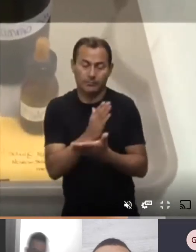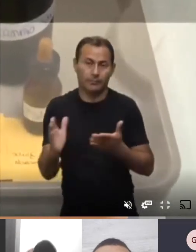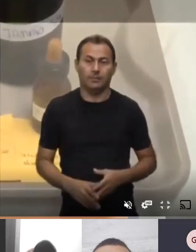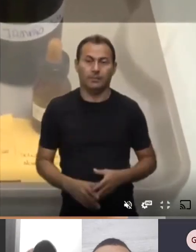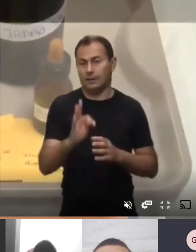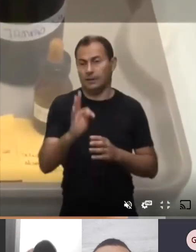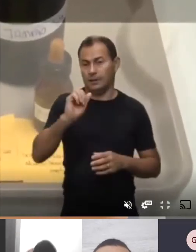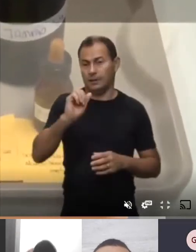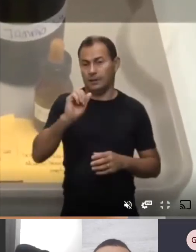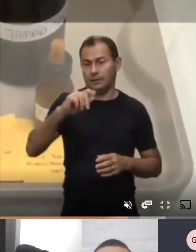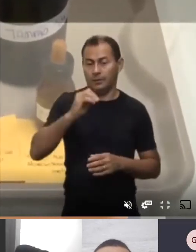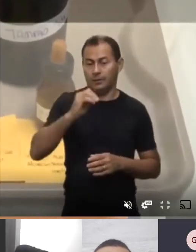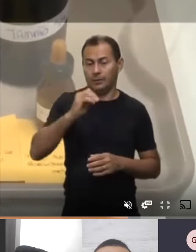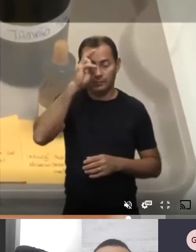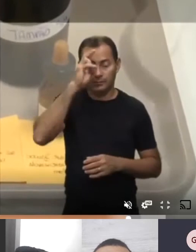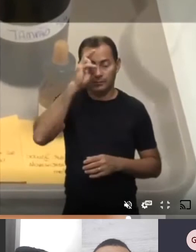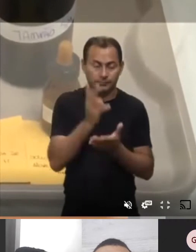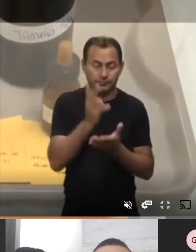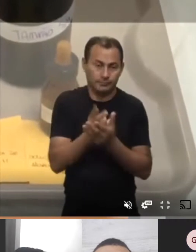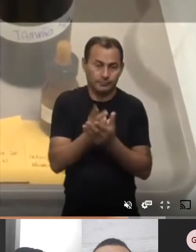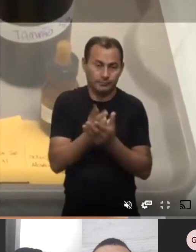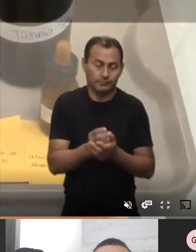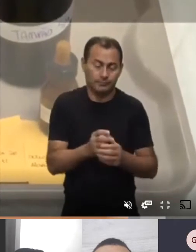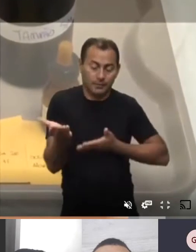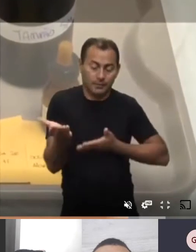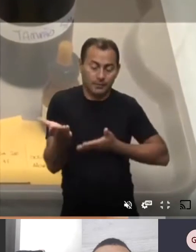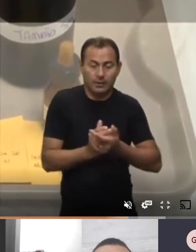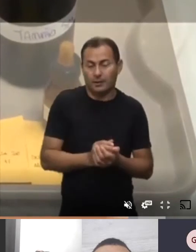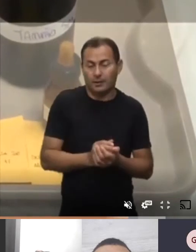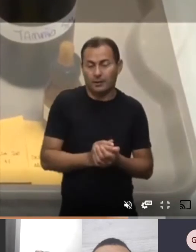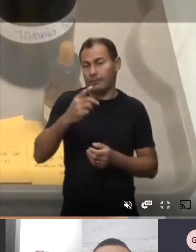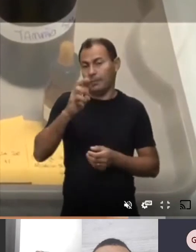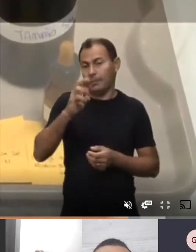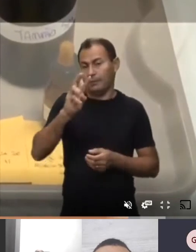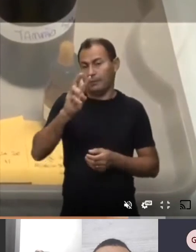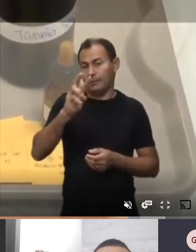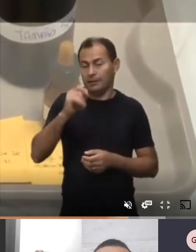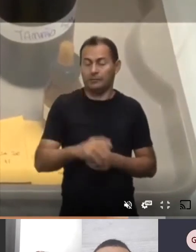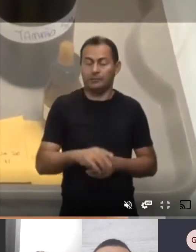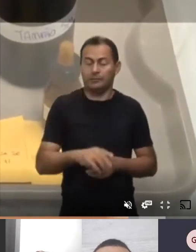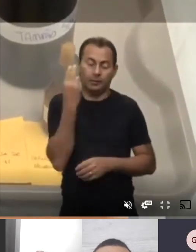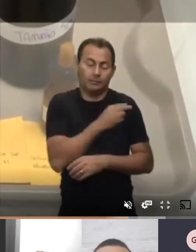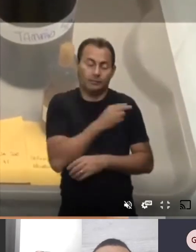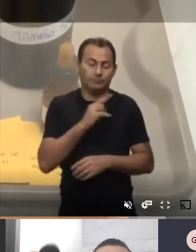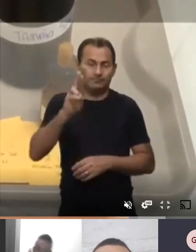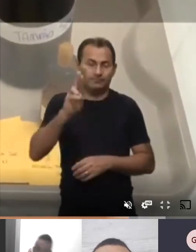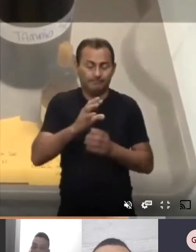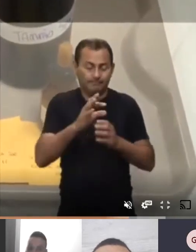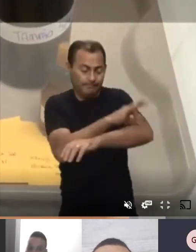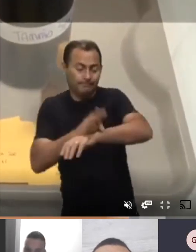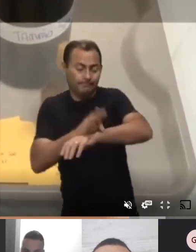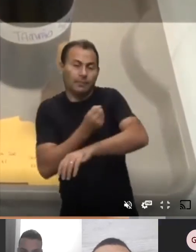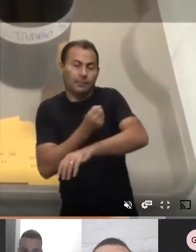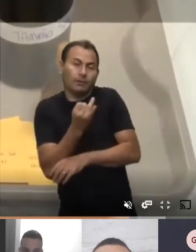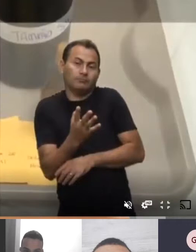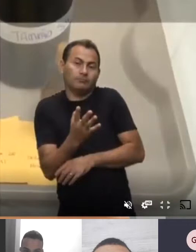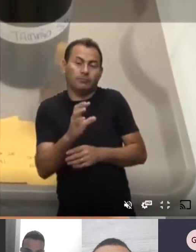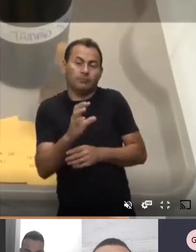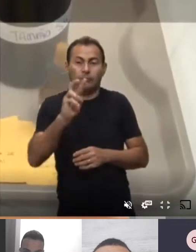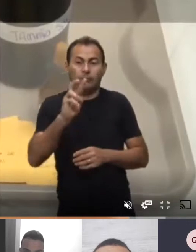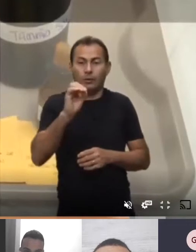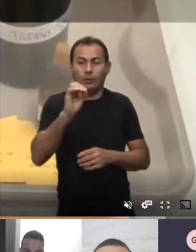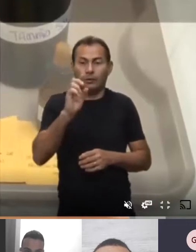Lembrando que sempre tem que mudar a proveta, viu? Cada solução pega uma proveta diferente, que é para não contaminar. Então,